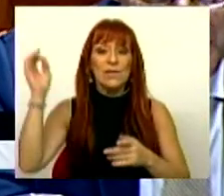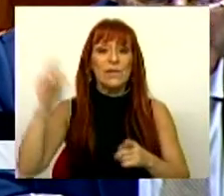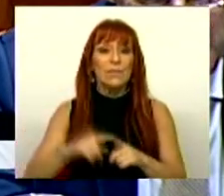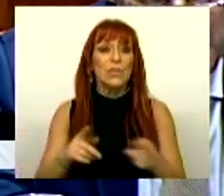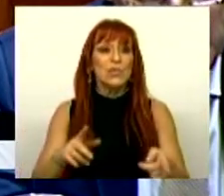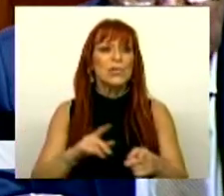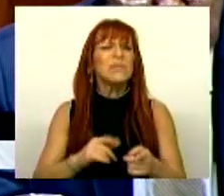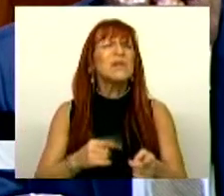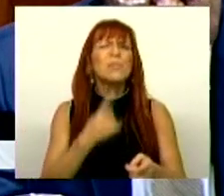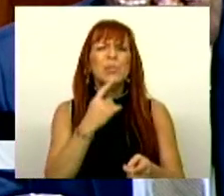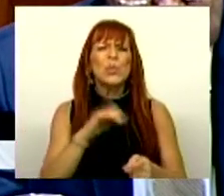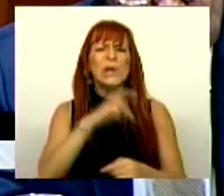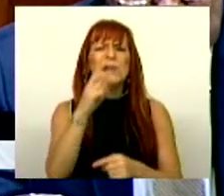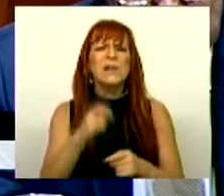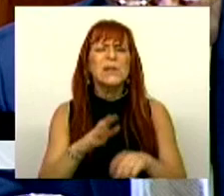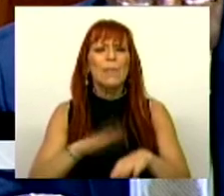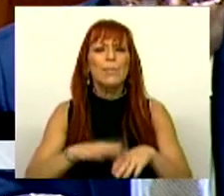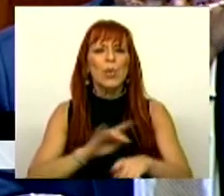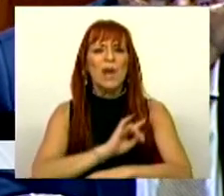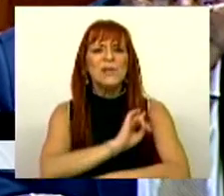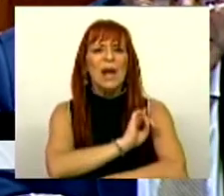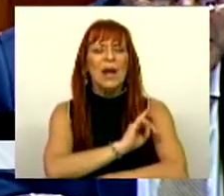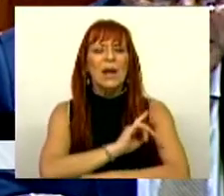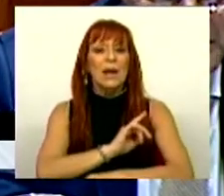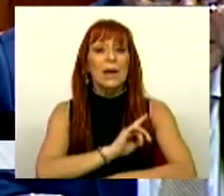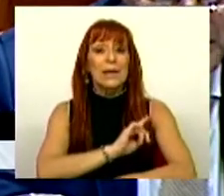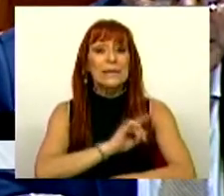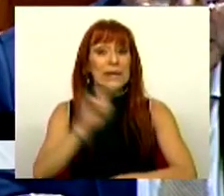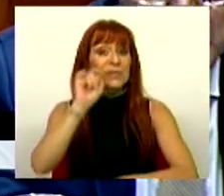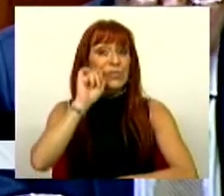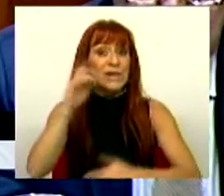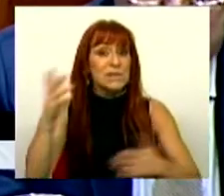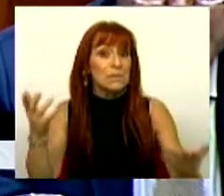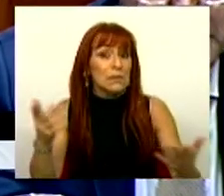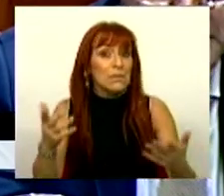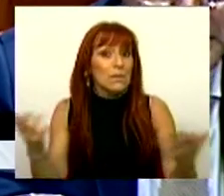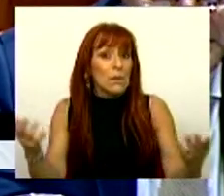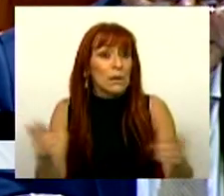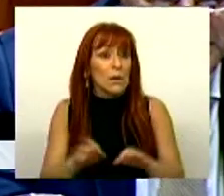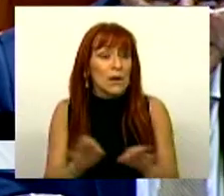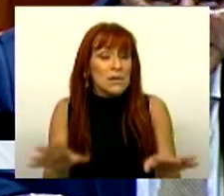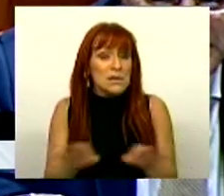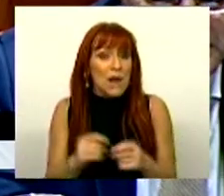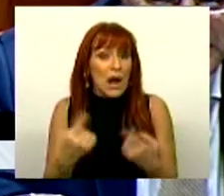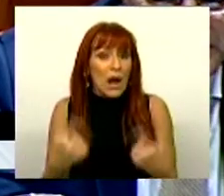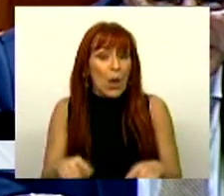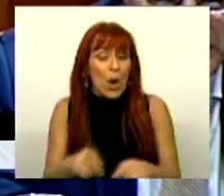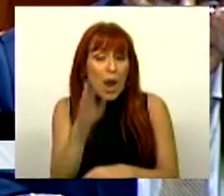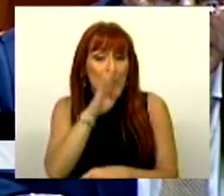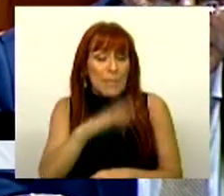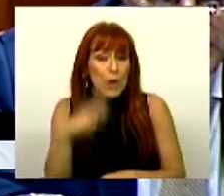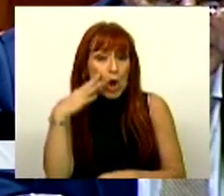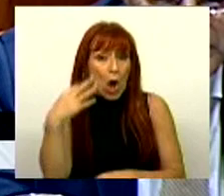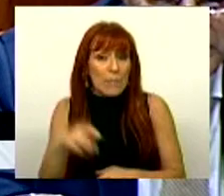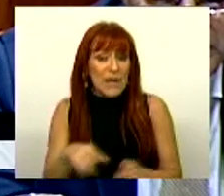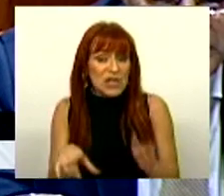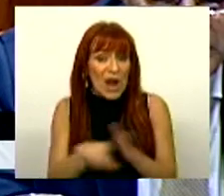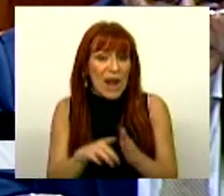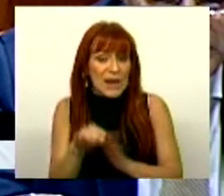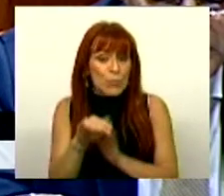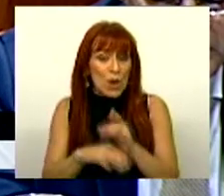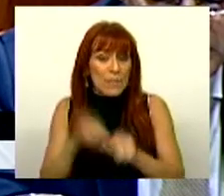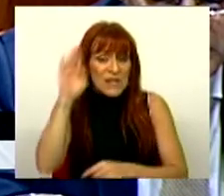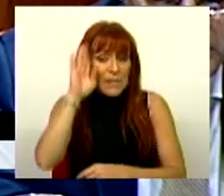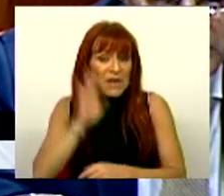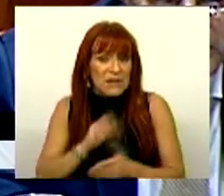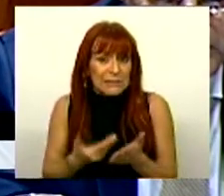terceira questão, desculpe. Relativamente à questão da defesa, da forma que estamos a executar normalmente, executando a lei da programação